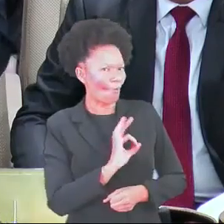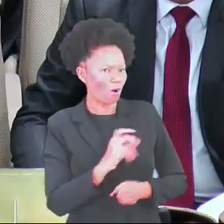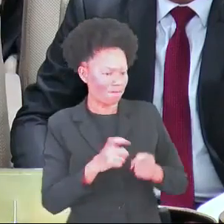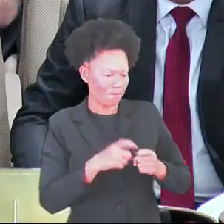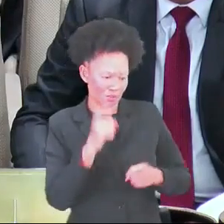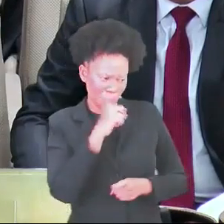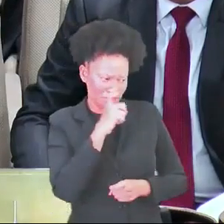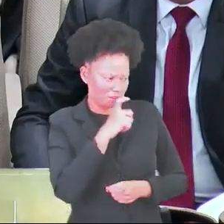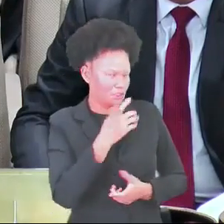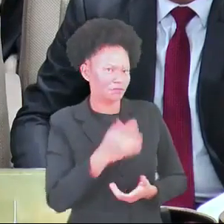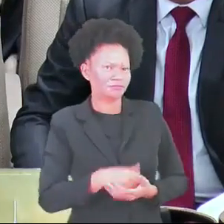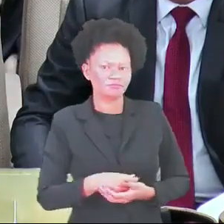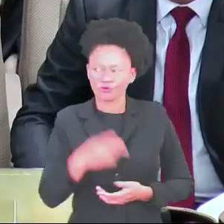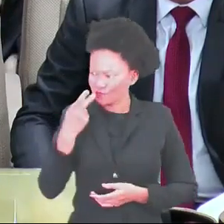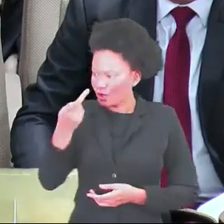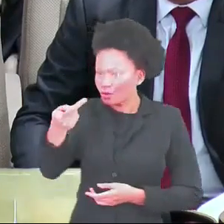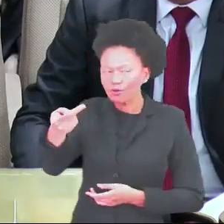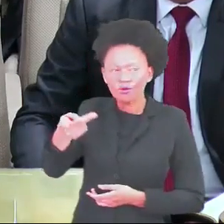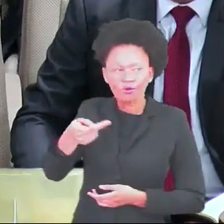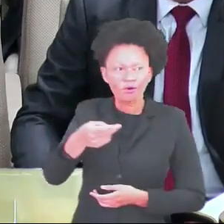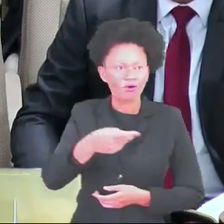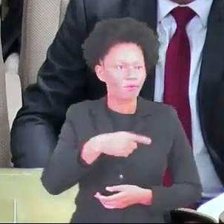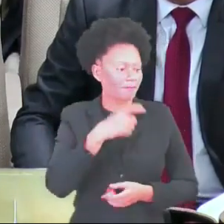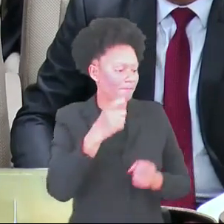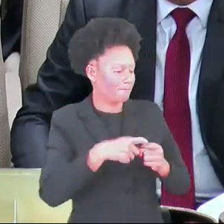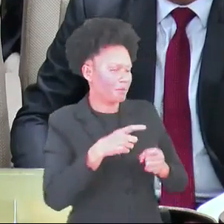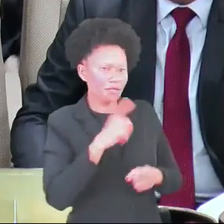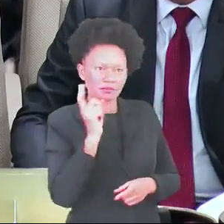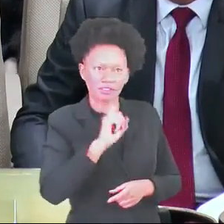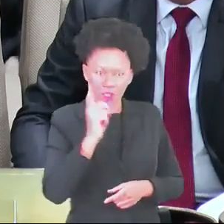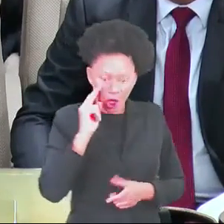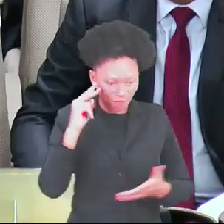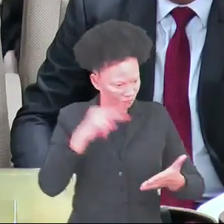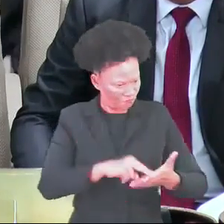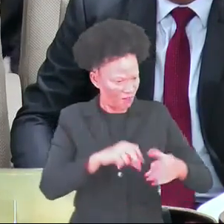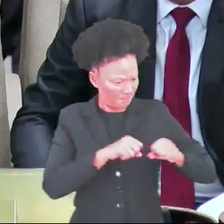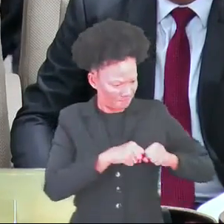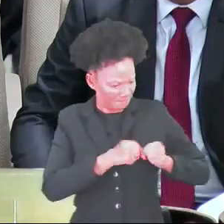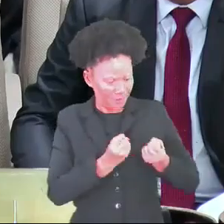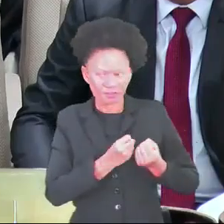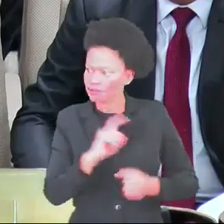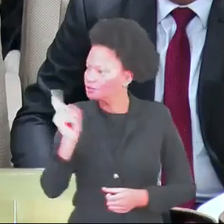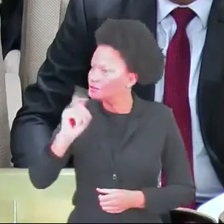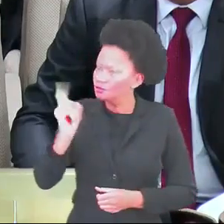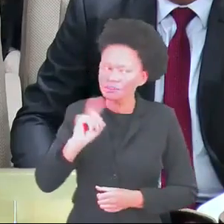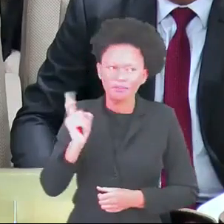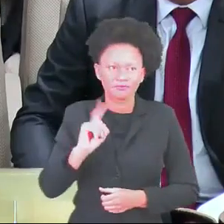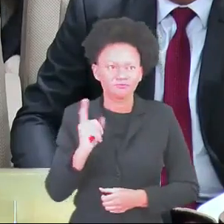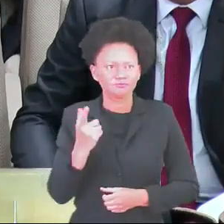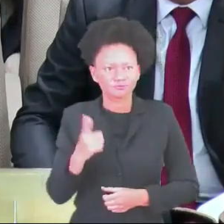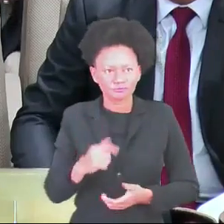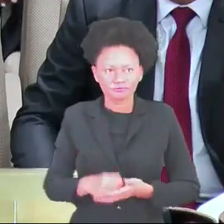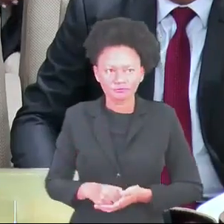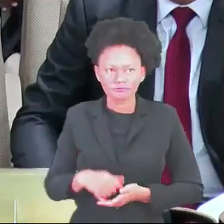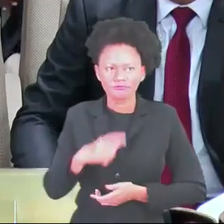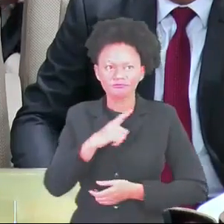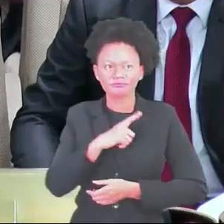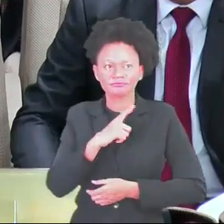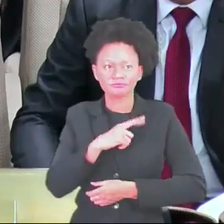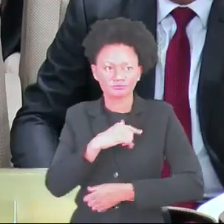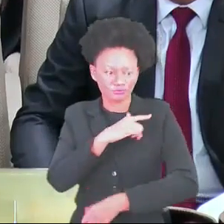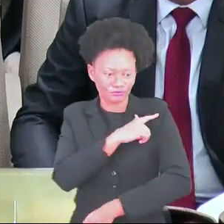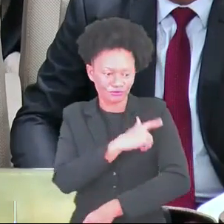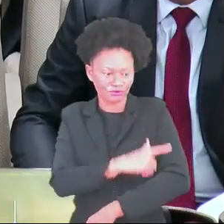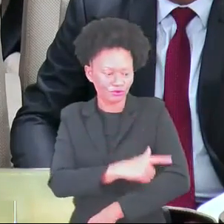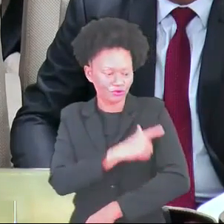para você. Foi ou não foi? O médico mentiu para você. Não, eu vi. Não tem trincado aí. O que você tem é uma